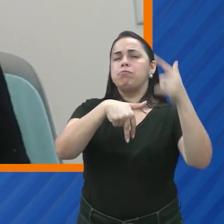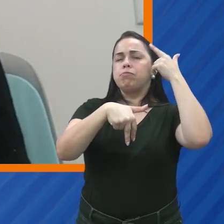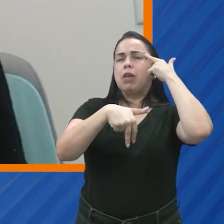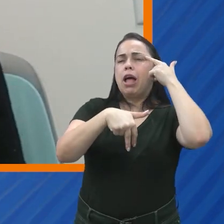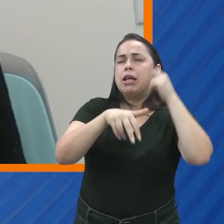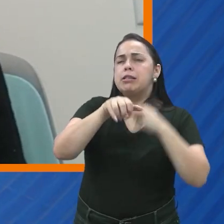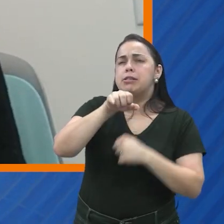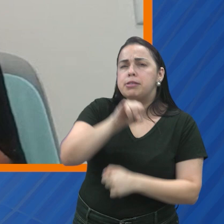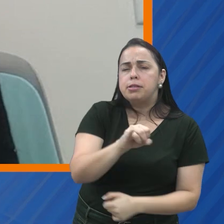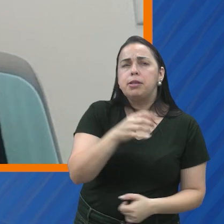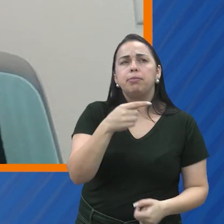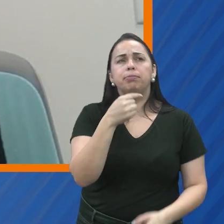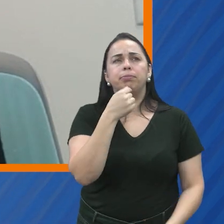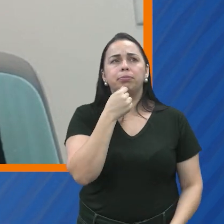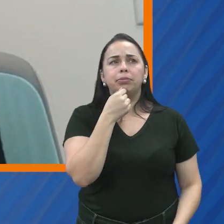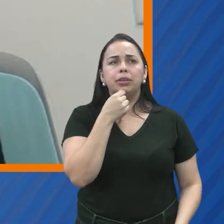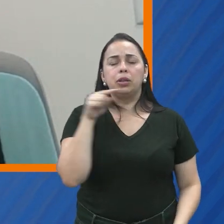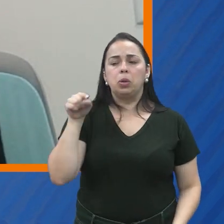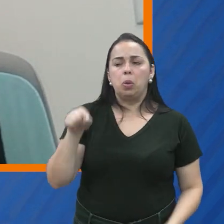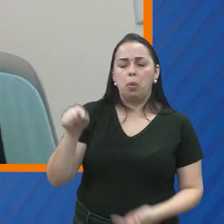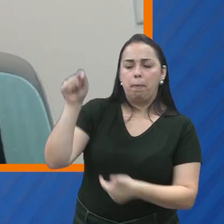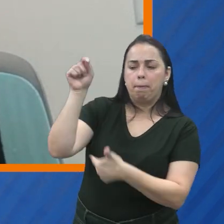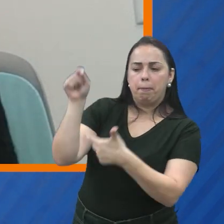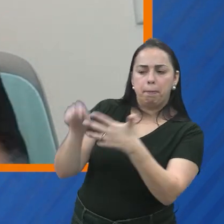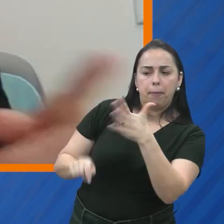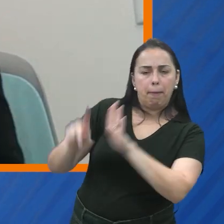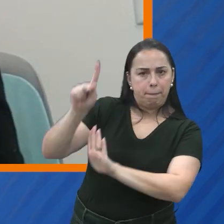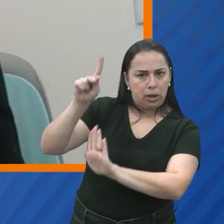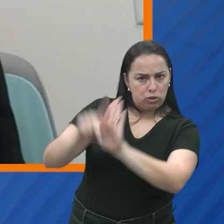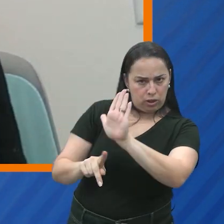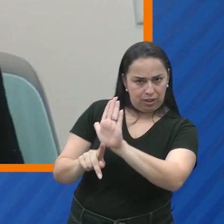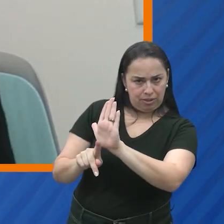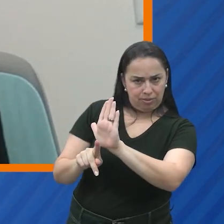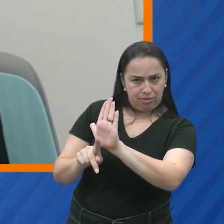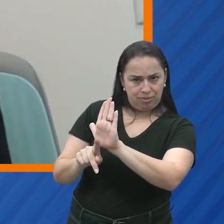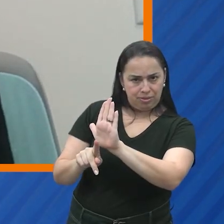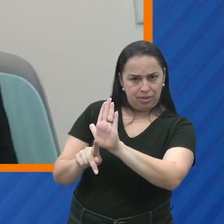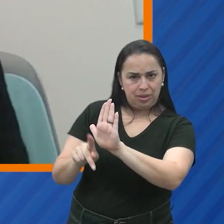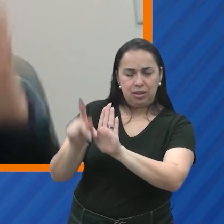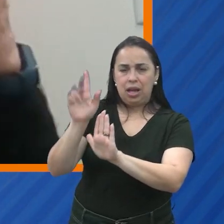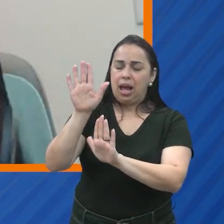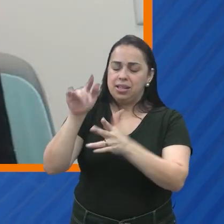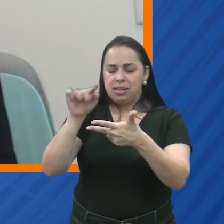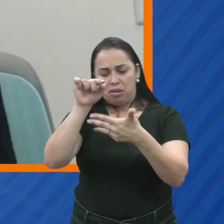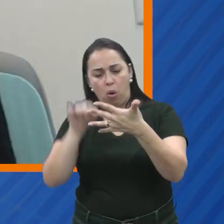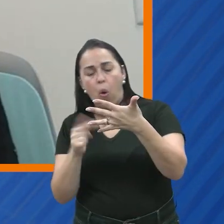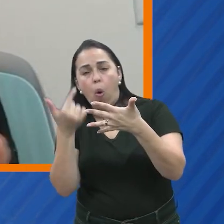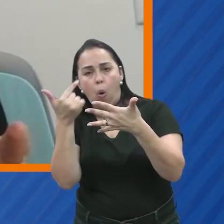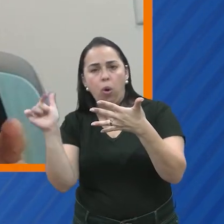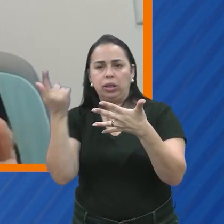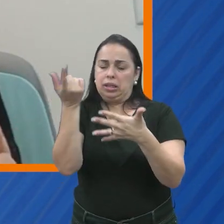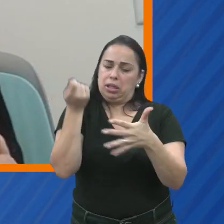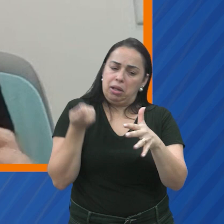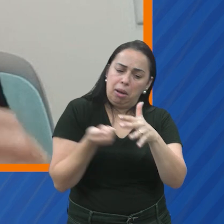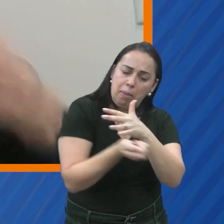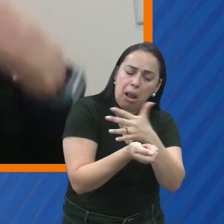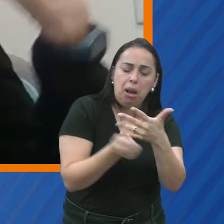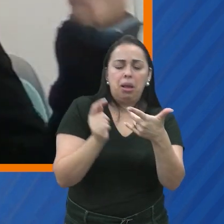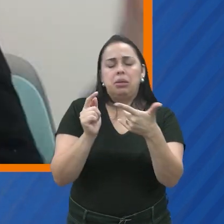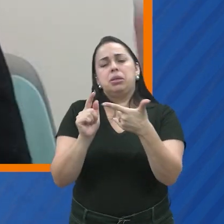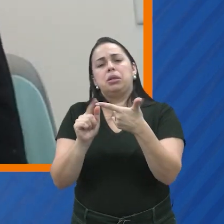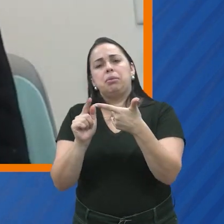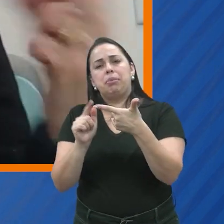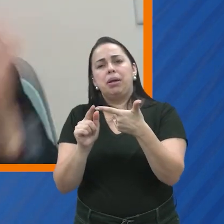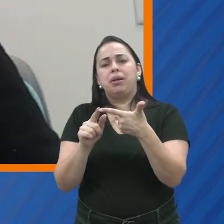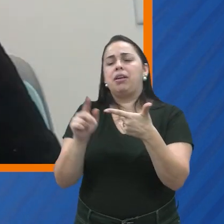seu futuro. Se a gente associa essa medida com outras medidas que não são estritamente financeiras, que